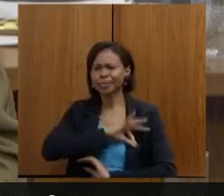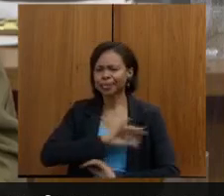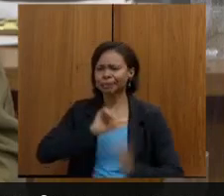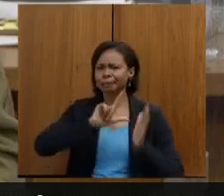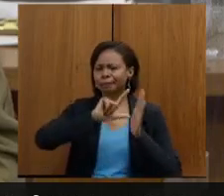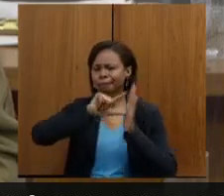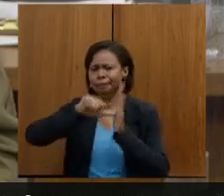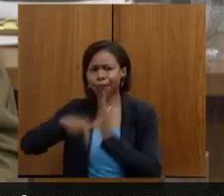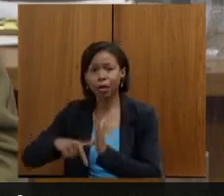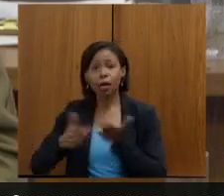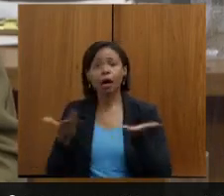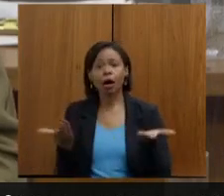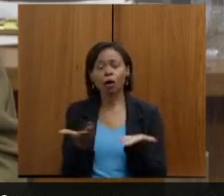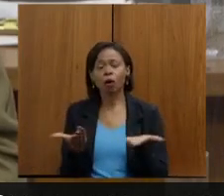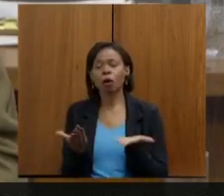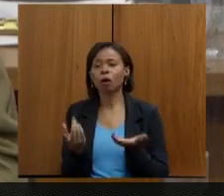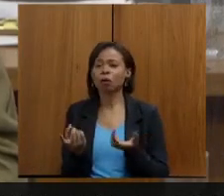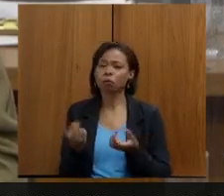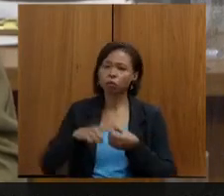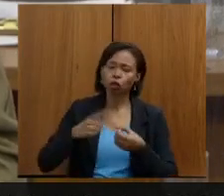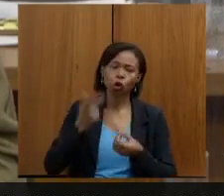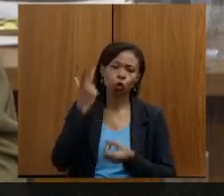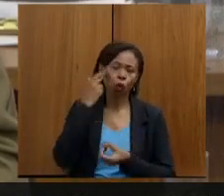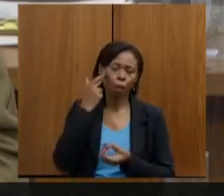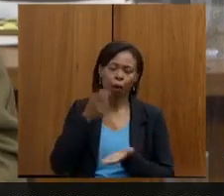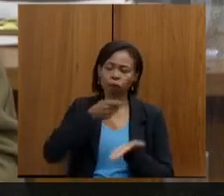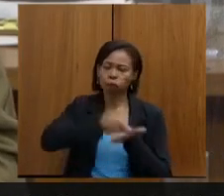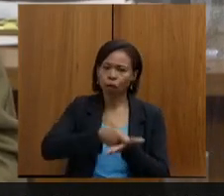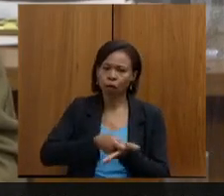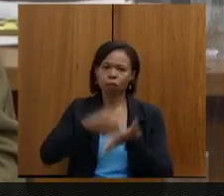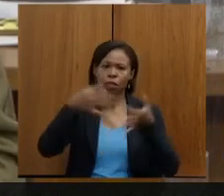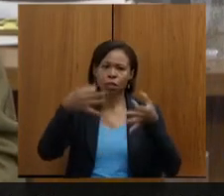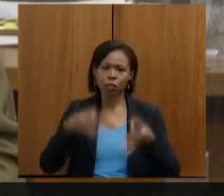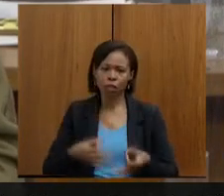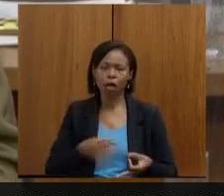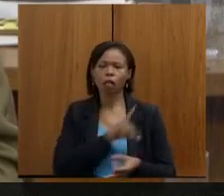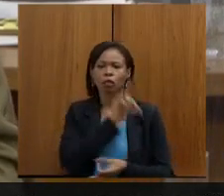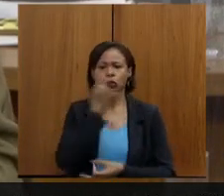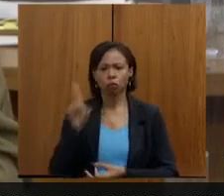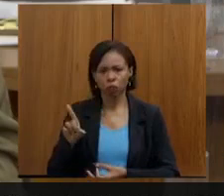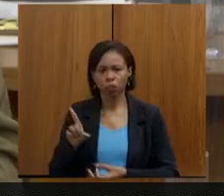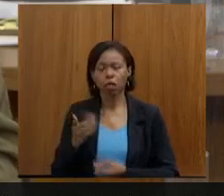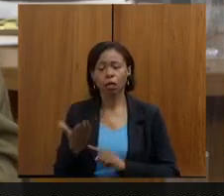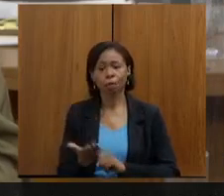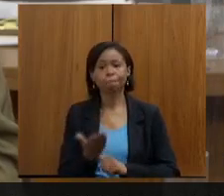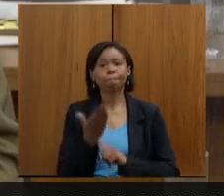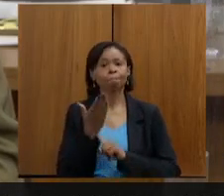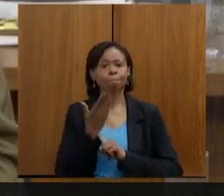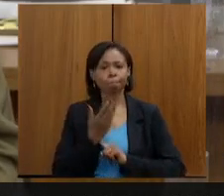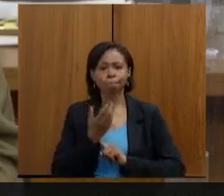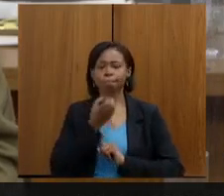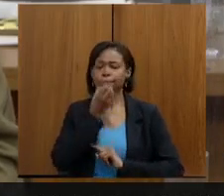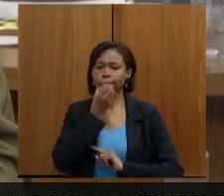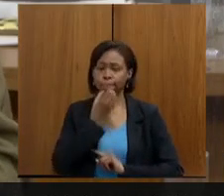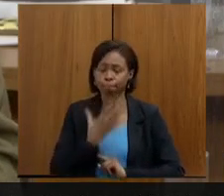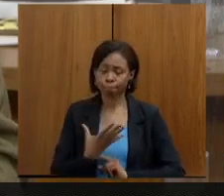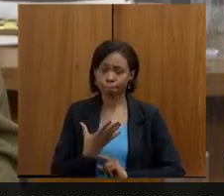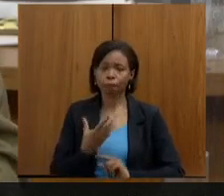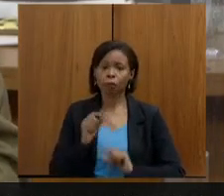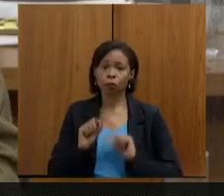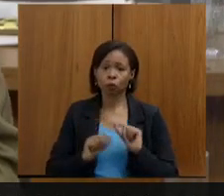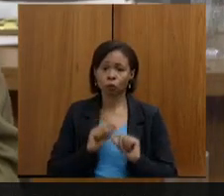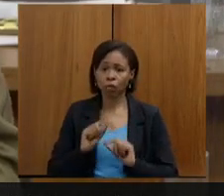foi possível né atualizar e manter esses pagamento em dia é o que nos ajudou né me permitiu é